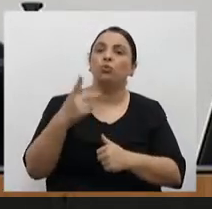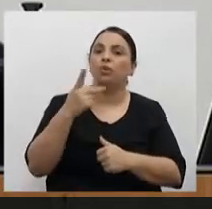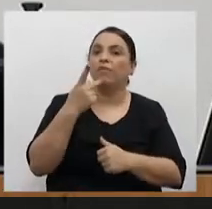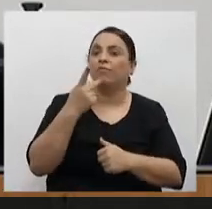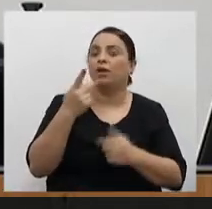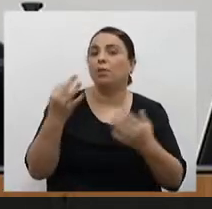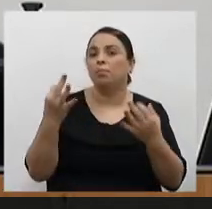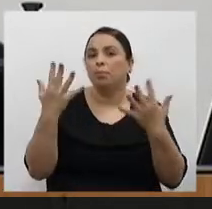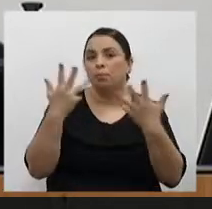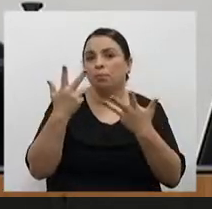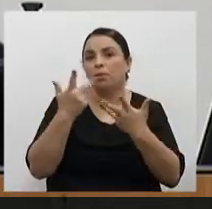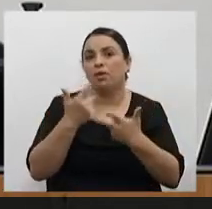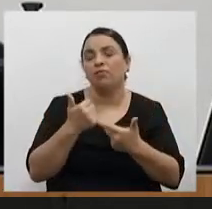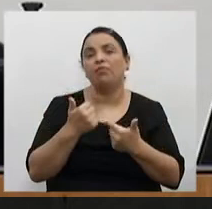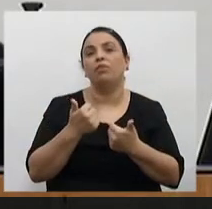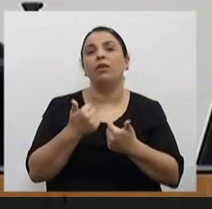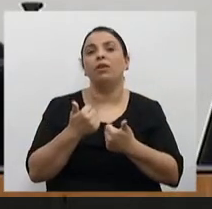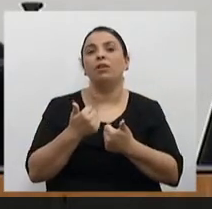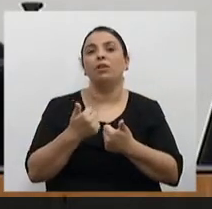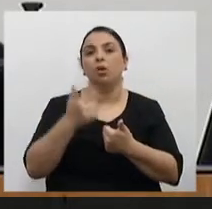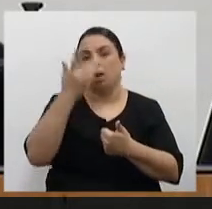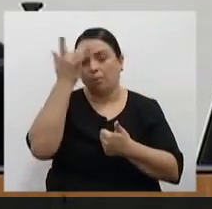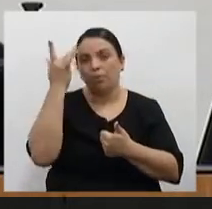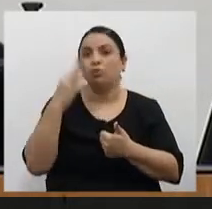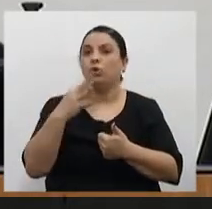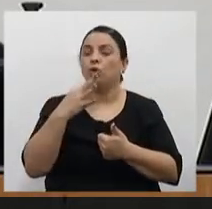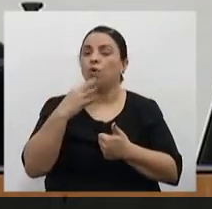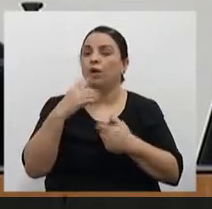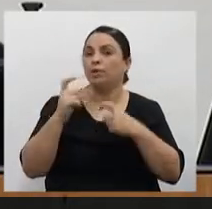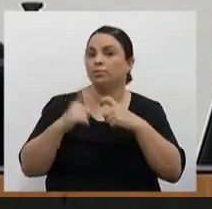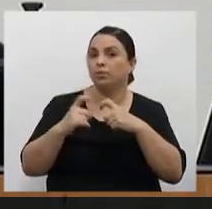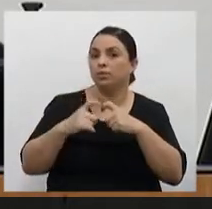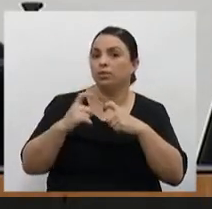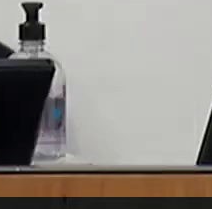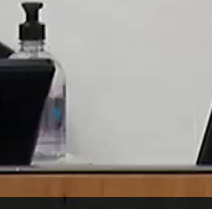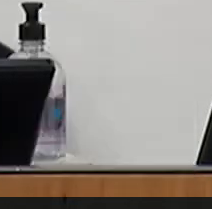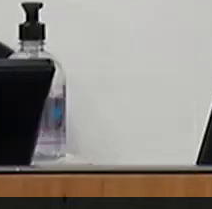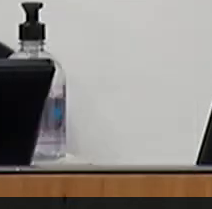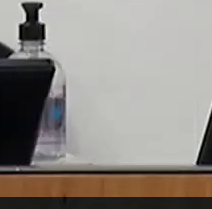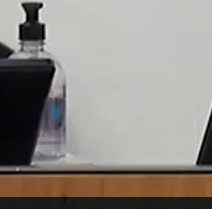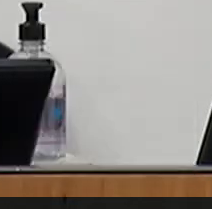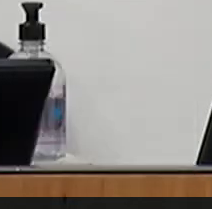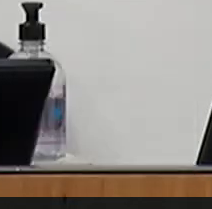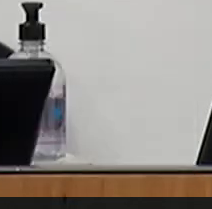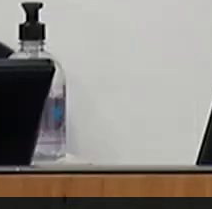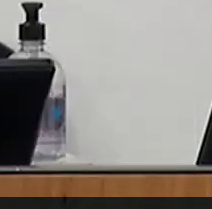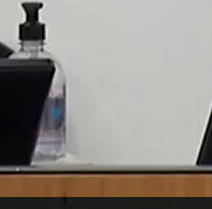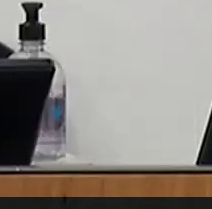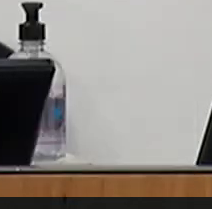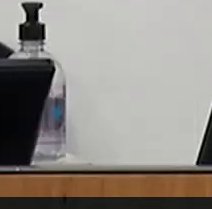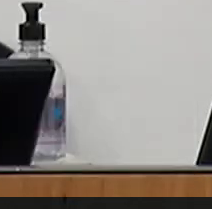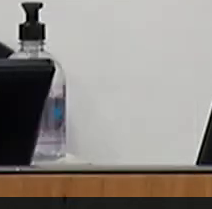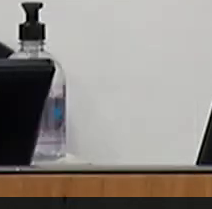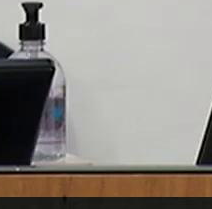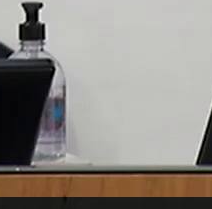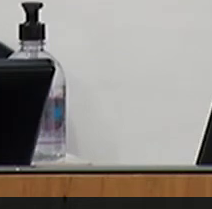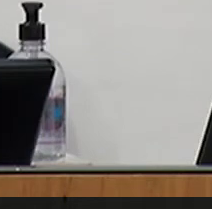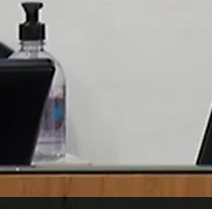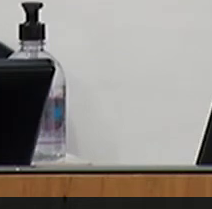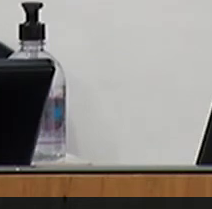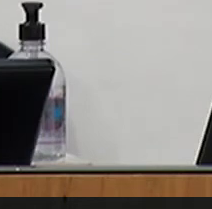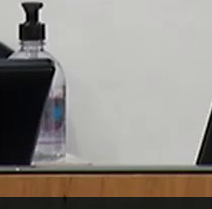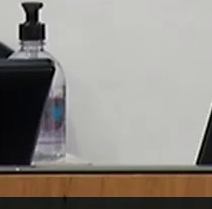de alguém que não somente conhece da medicina, né, por ser médico, mas também com essa